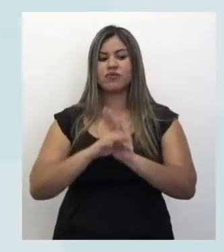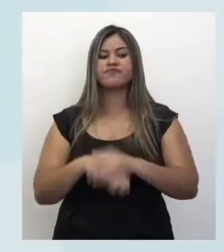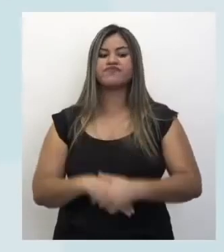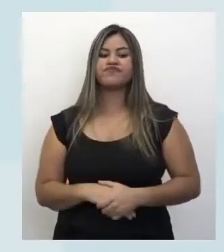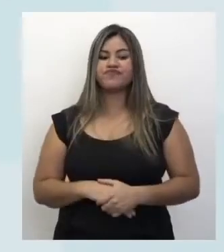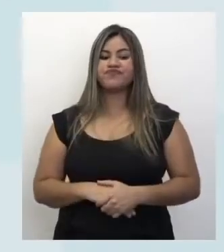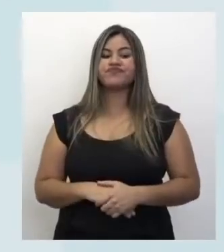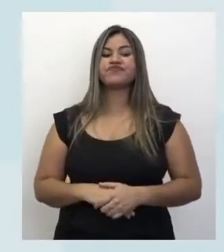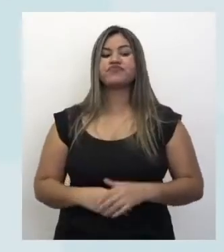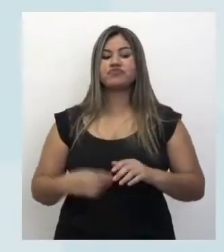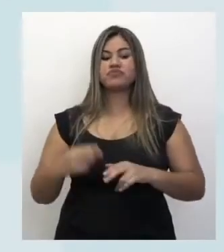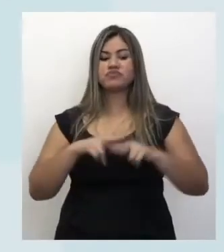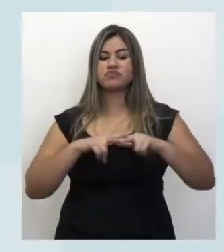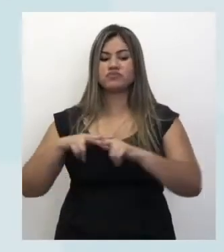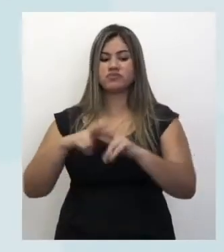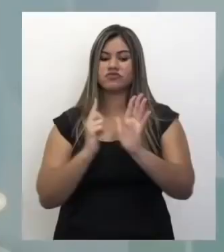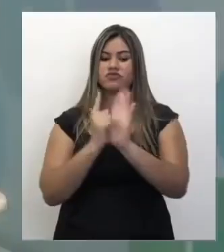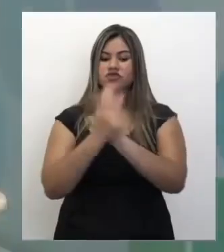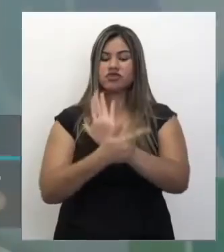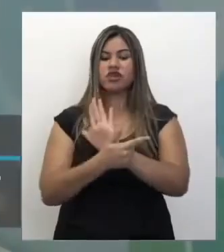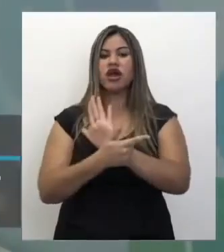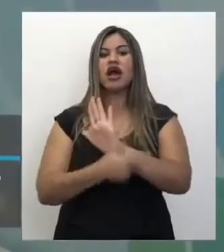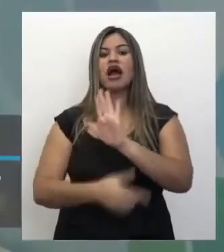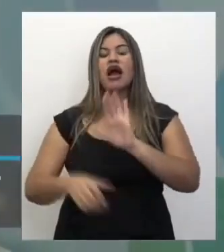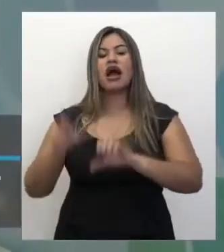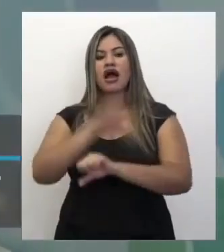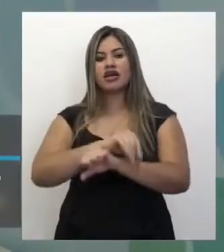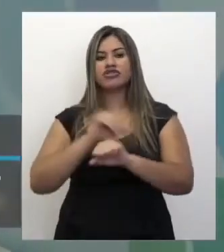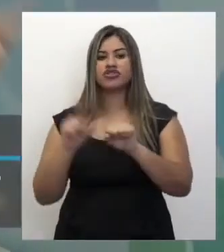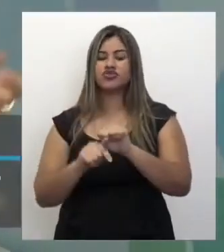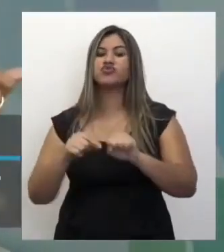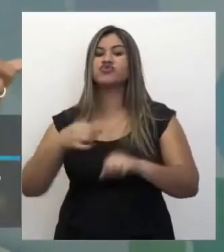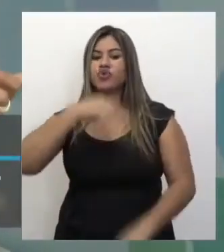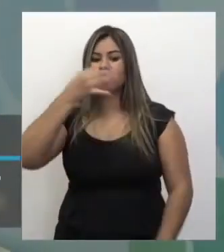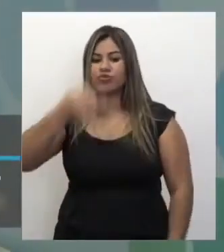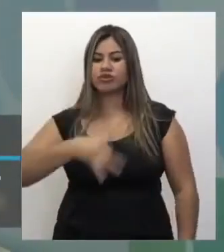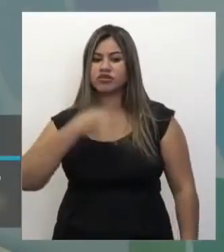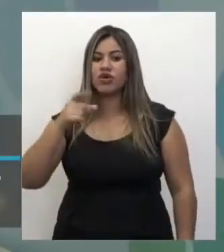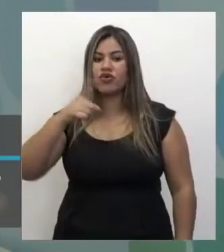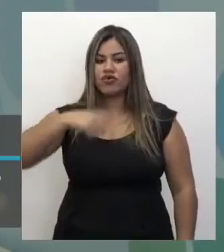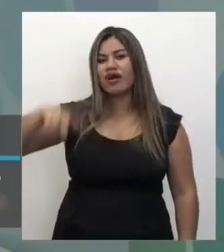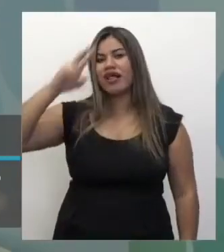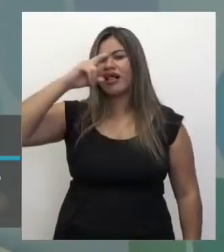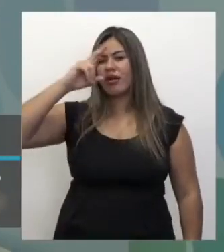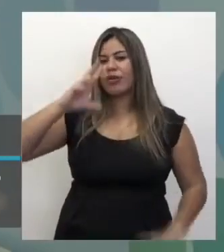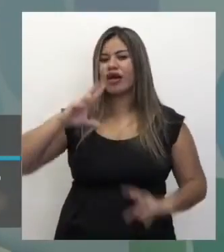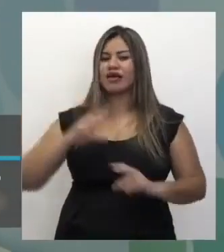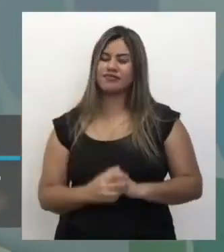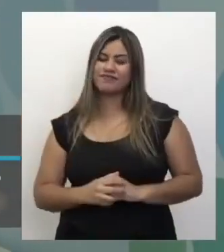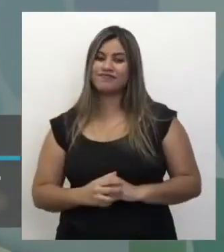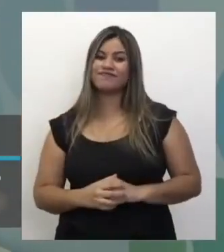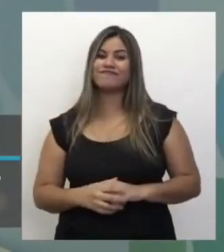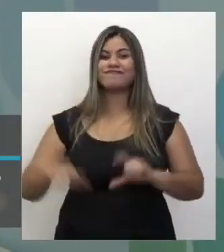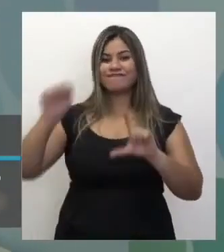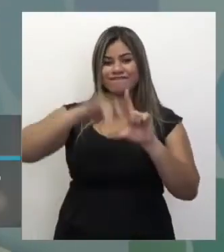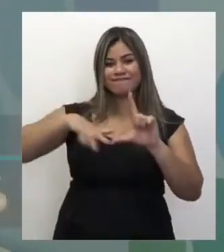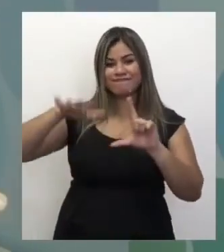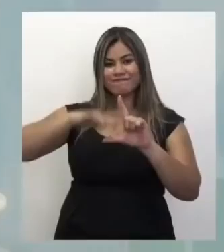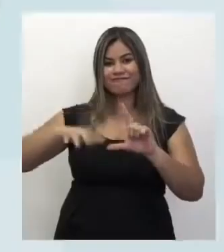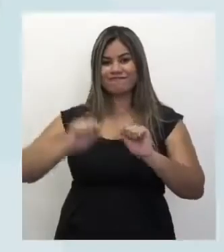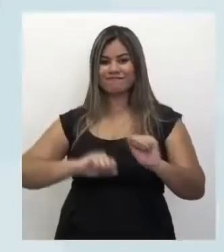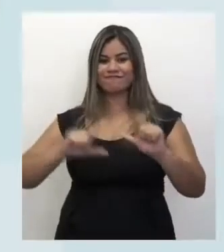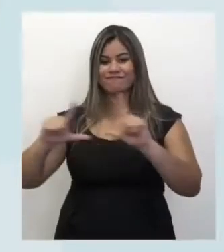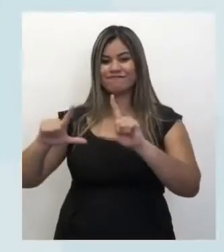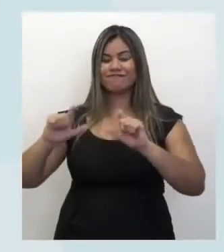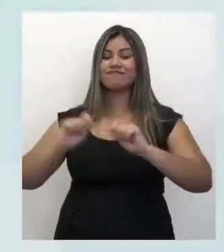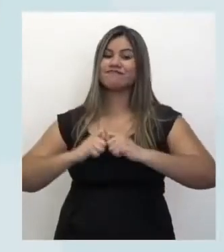do gênero artigo de opinião. Não falei bem das partes, mas vocês relembraram? Tem o QR Code na tela, tem